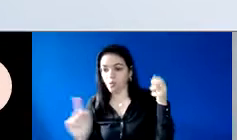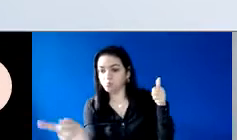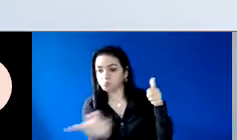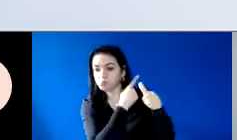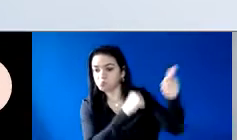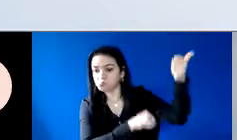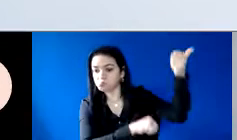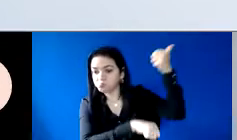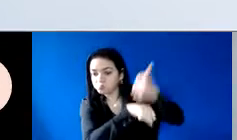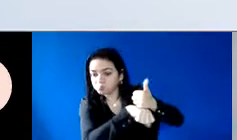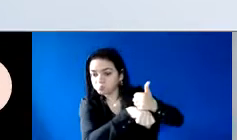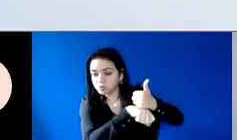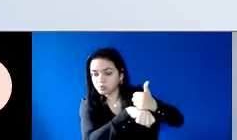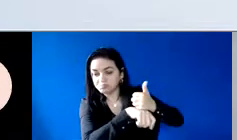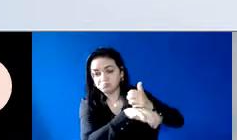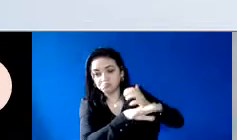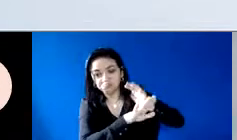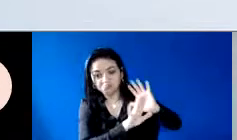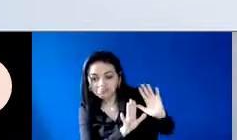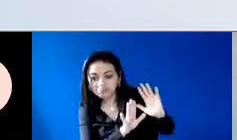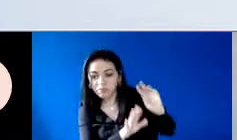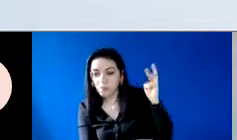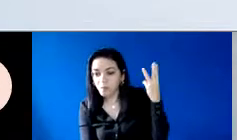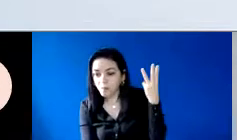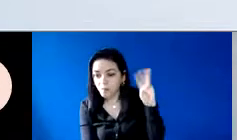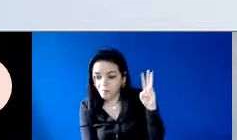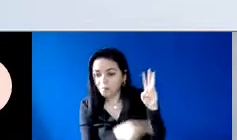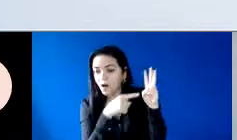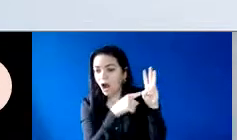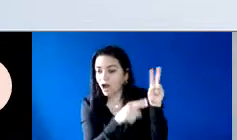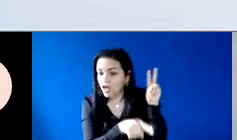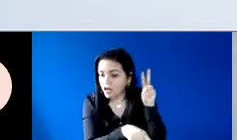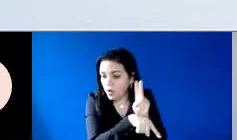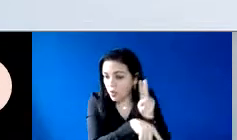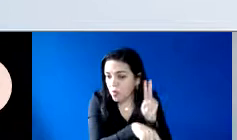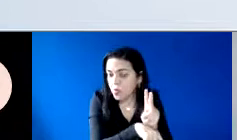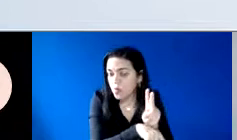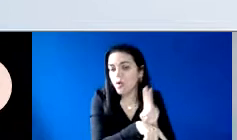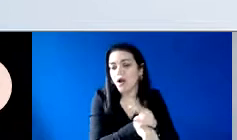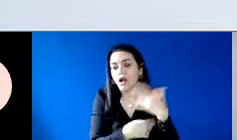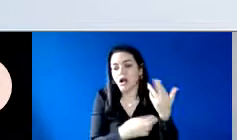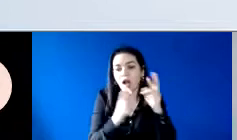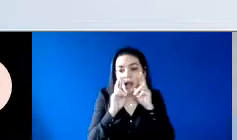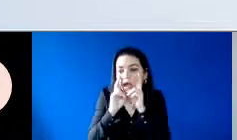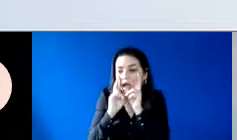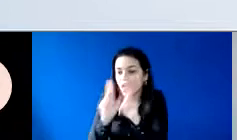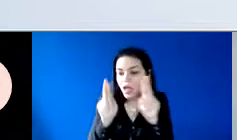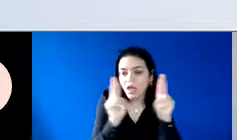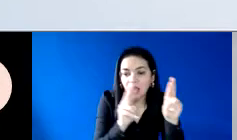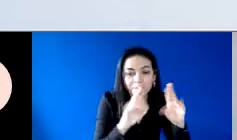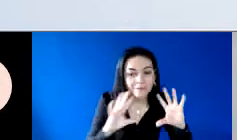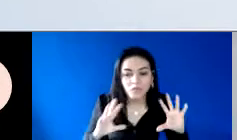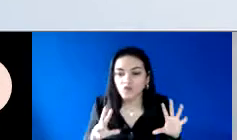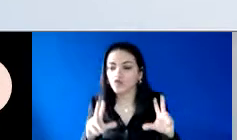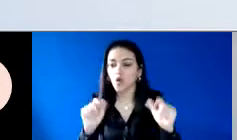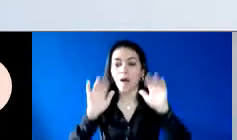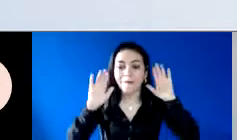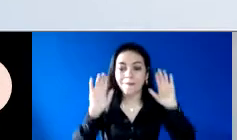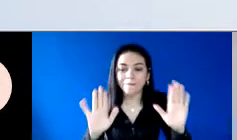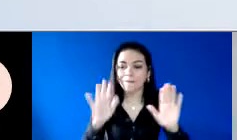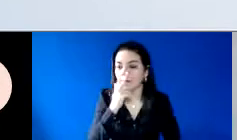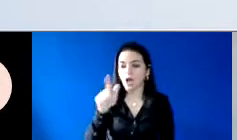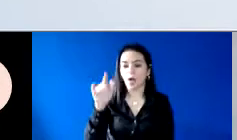tem, guardando assim as devidas proporções e respeitando todos, porque todos merecem respeito, mas eu acho que o Maranhão